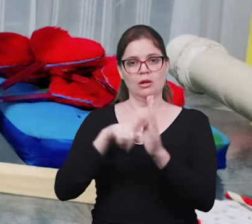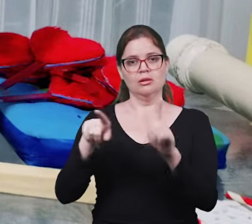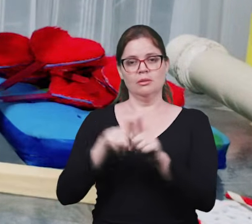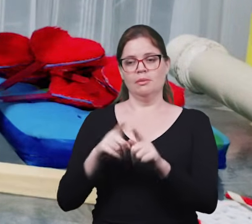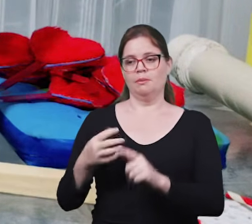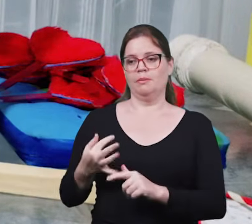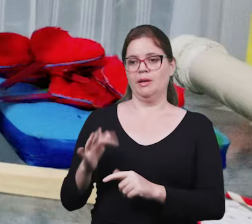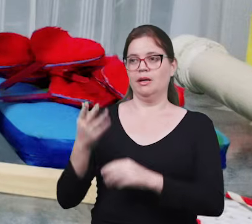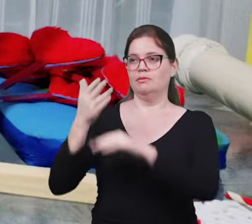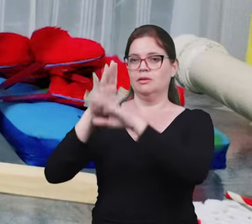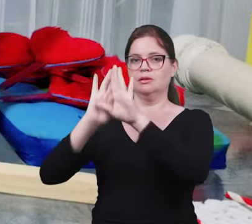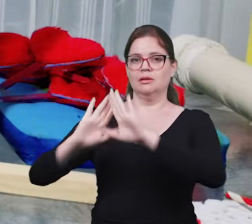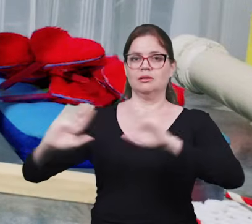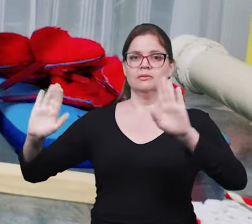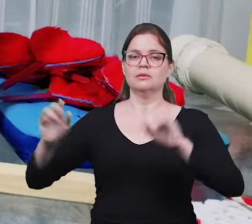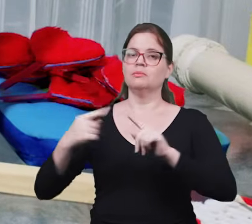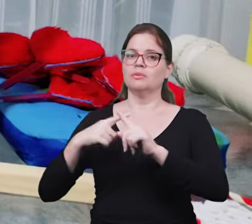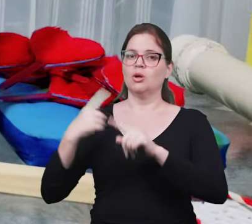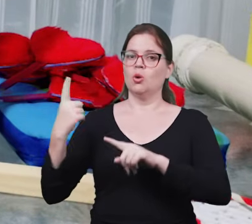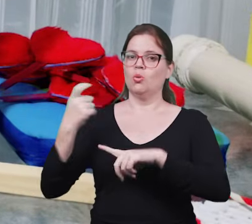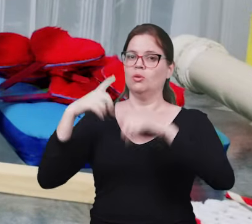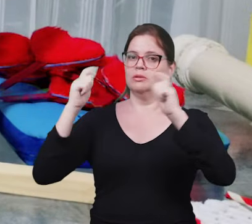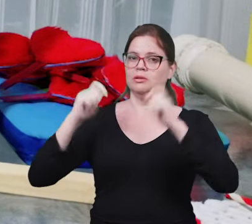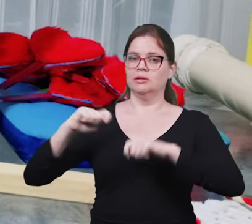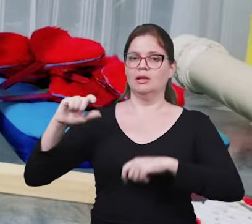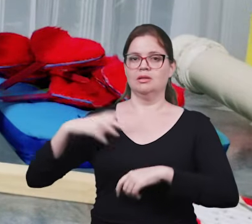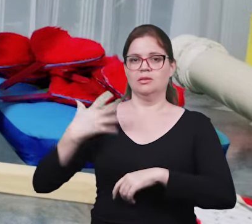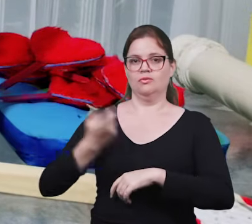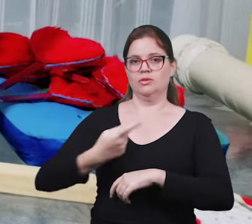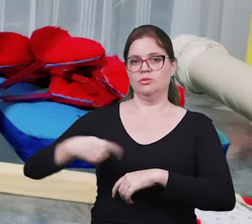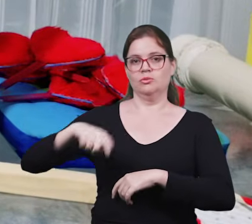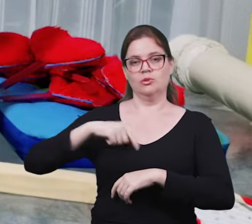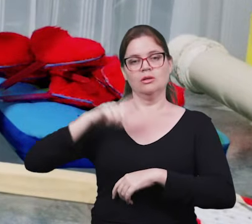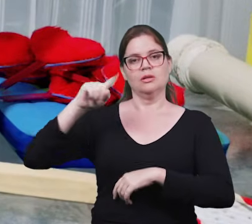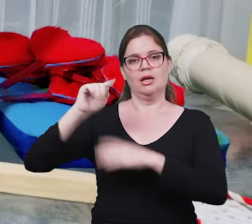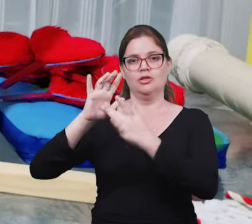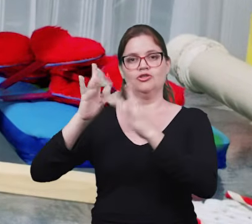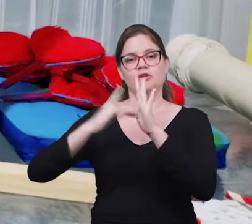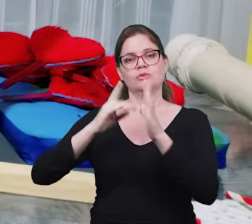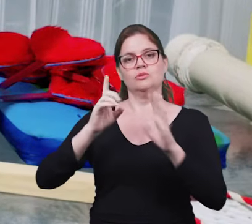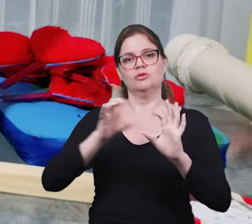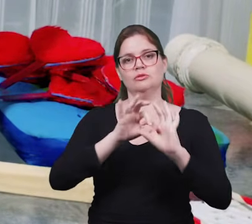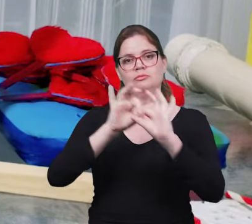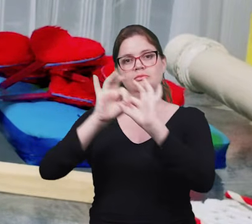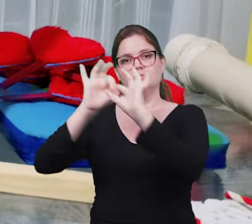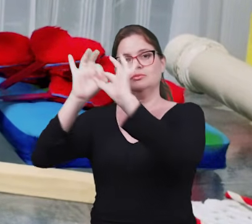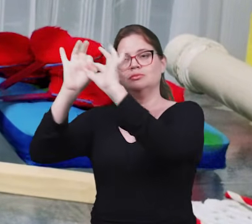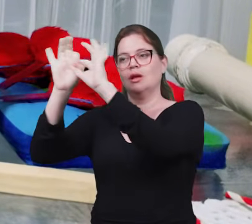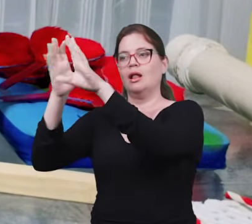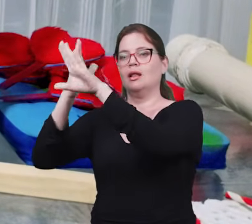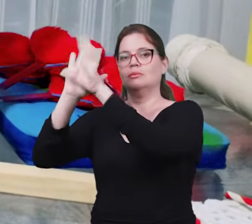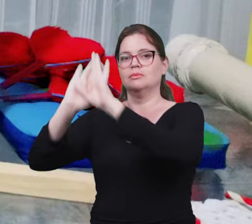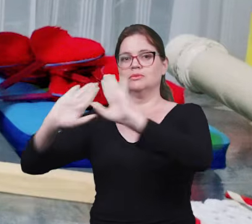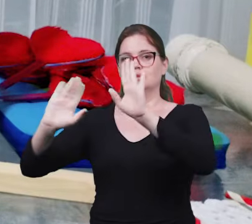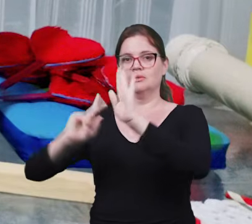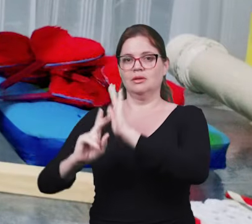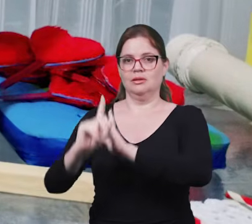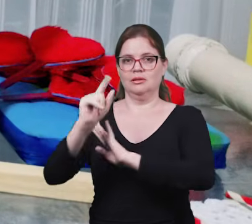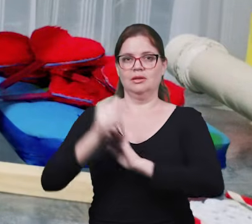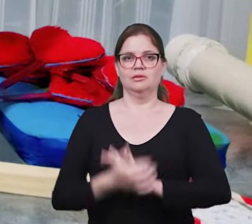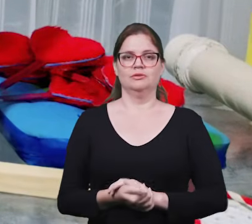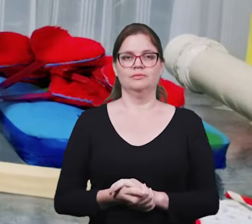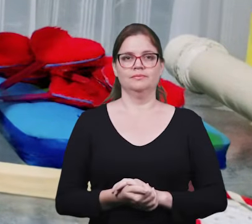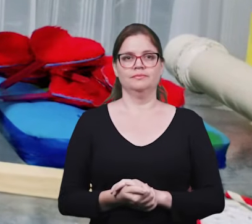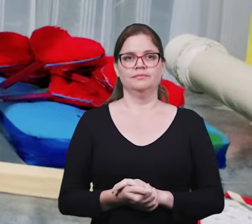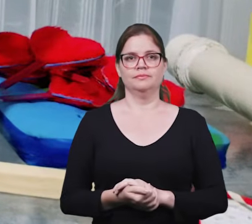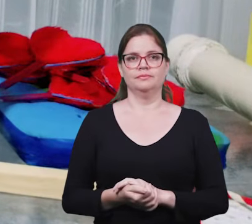Porque só o Senhor Jesus pode abrir essa porta de salvação para nós. Pode nos conduzir à vida eterna. O que é vida eterna? É